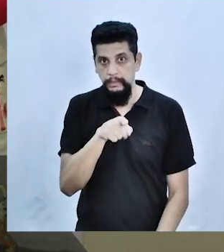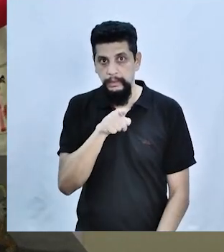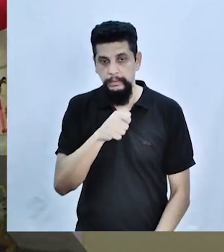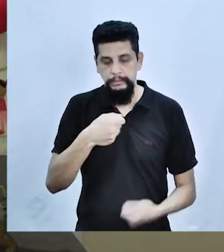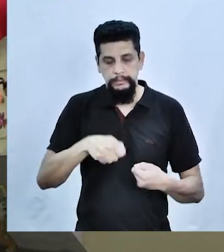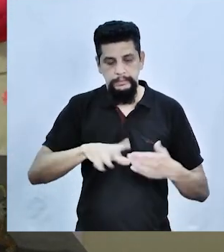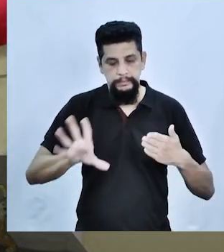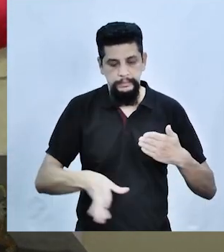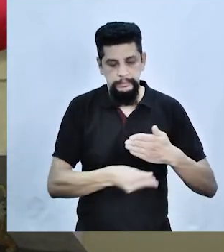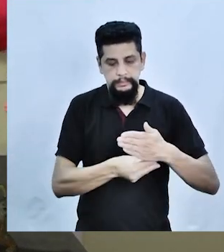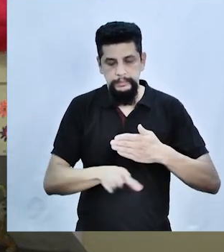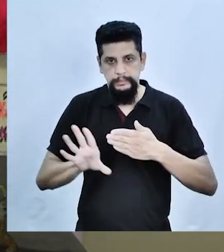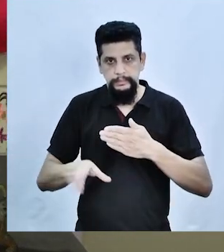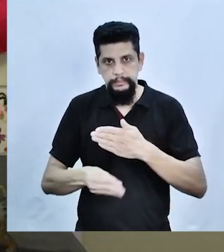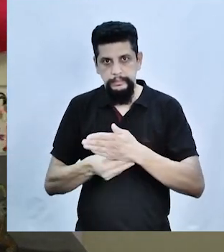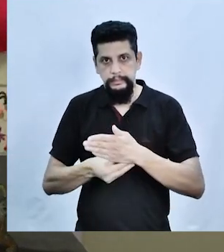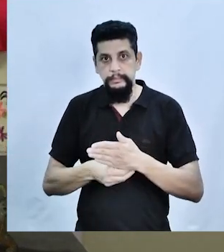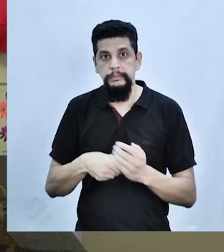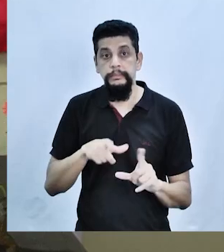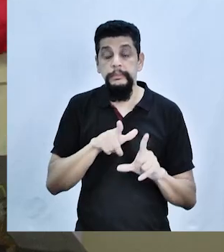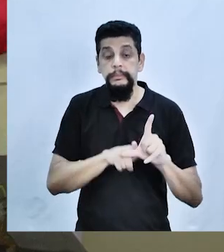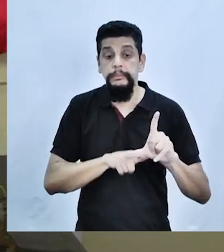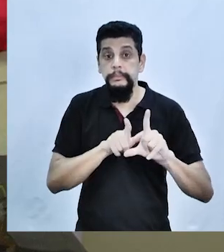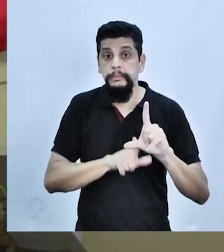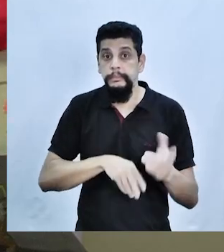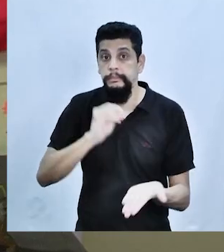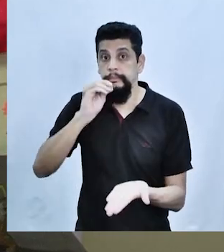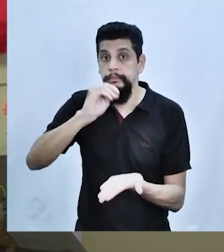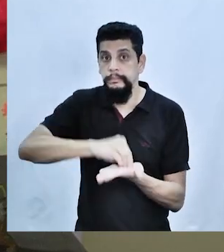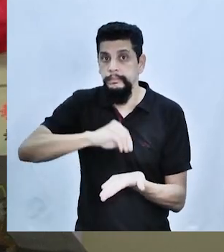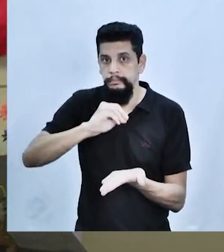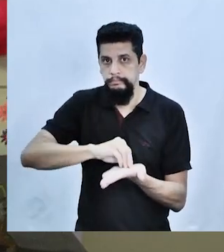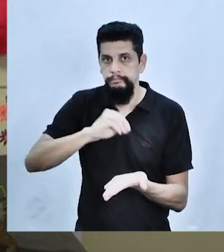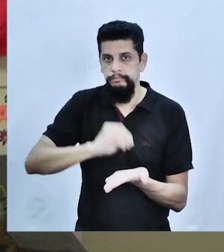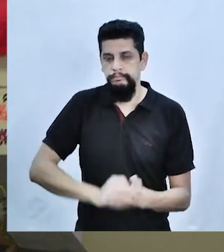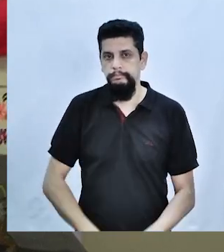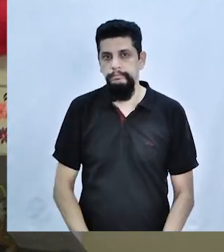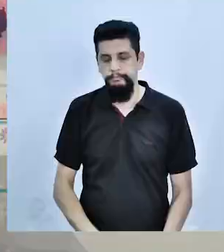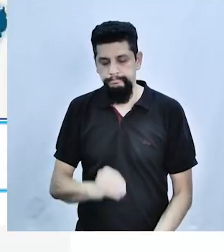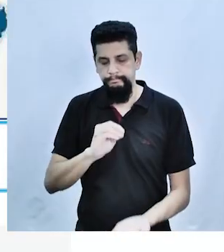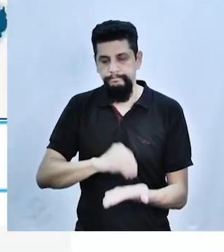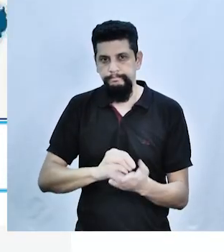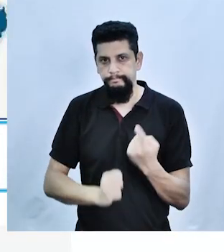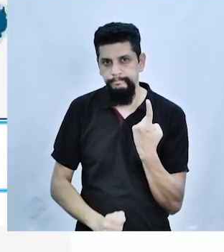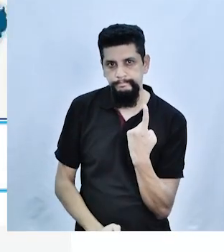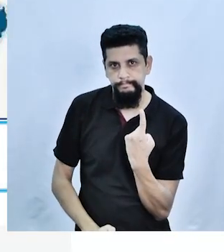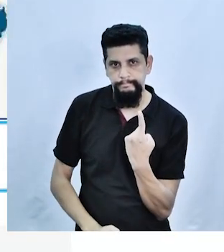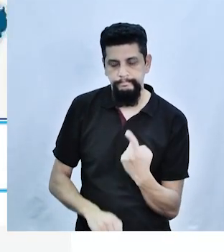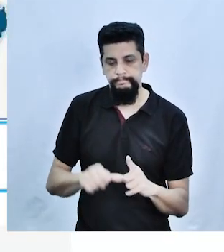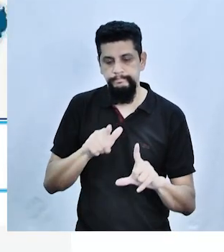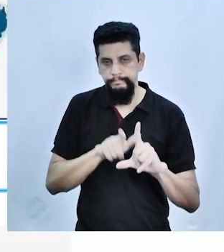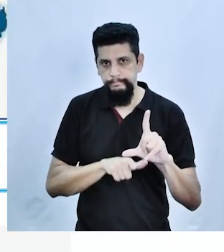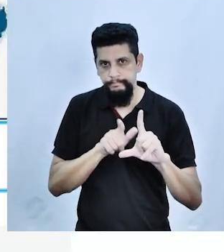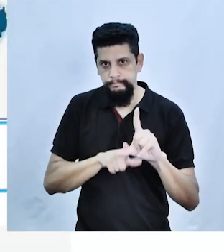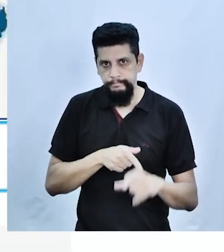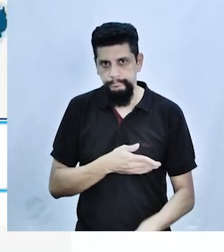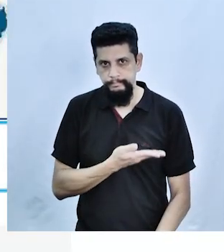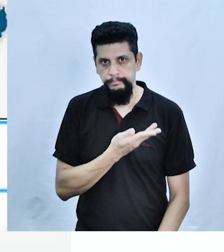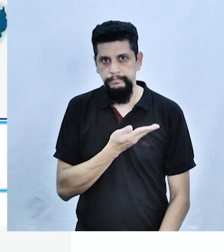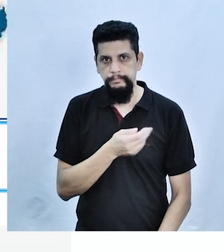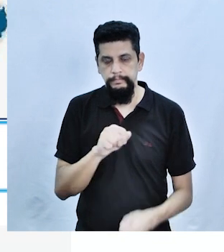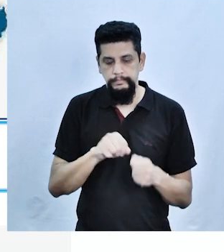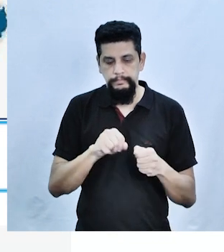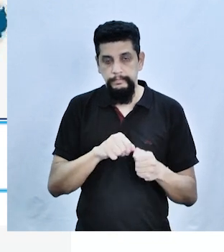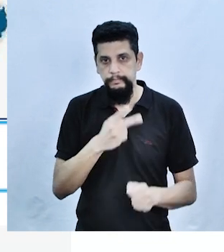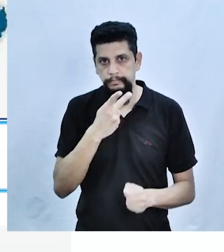Eles vão ter que completar com a letra que está faltando. Está faltando uma letra, olha bem. Nós montamos aqui,